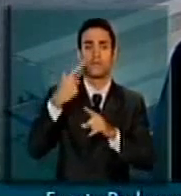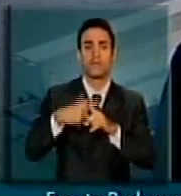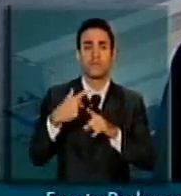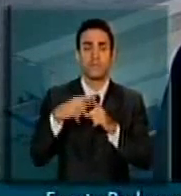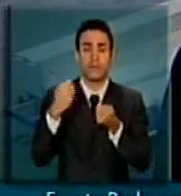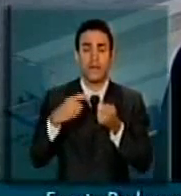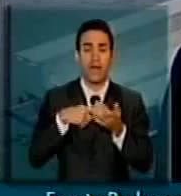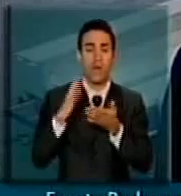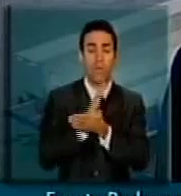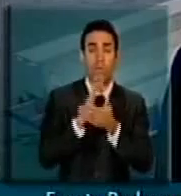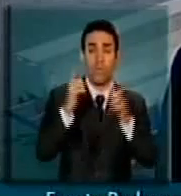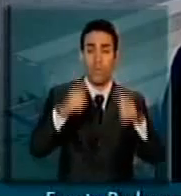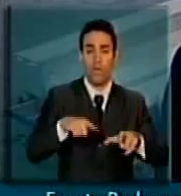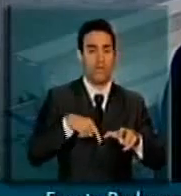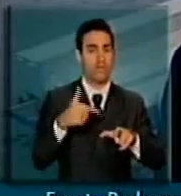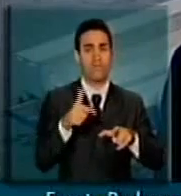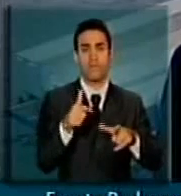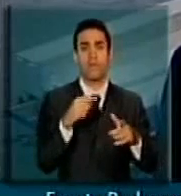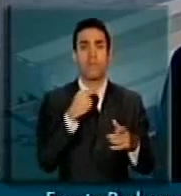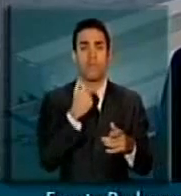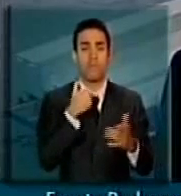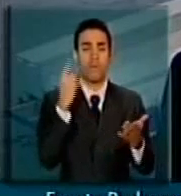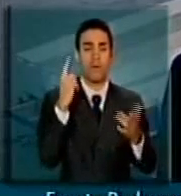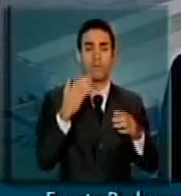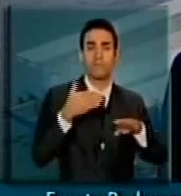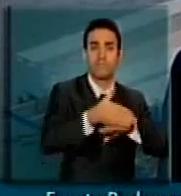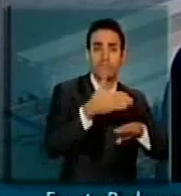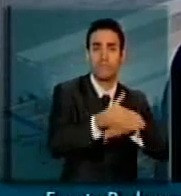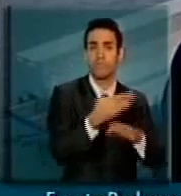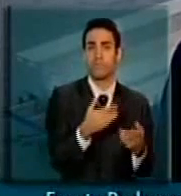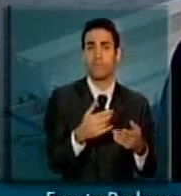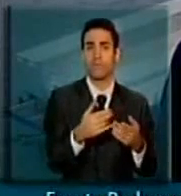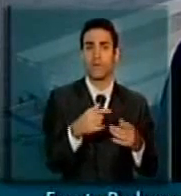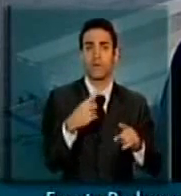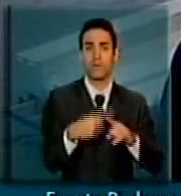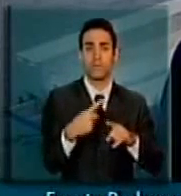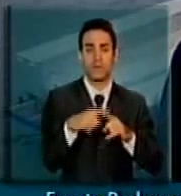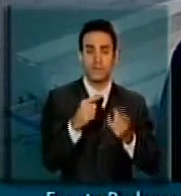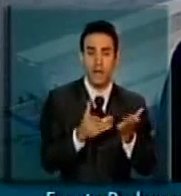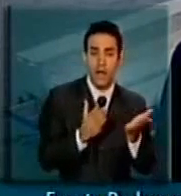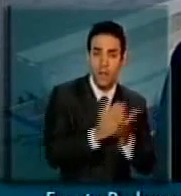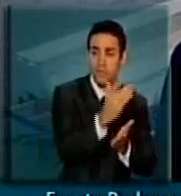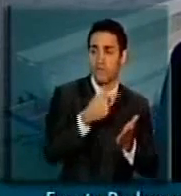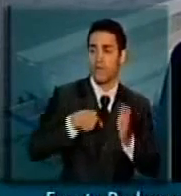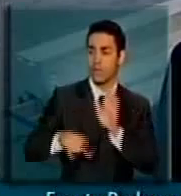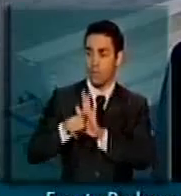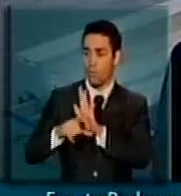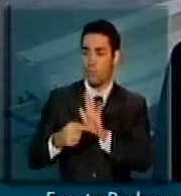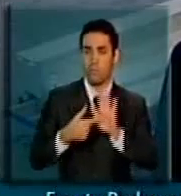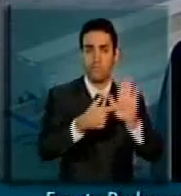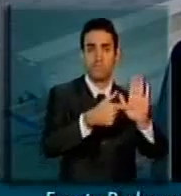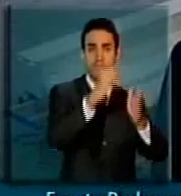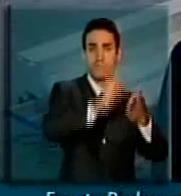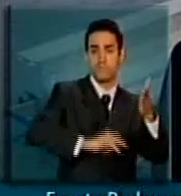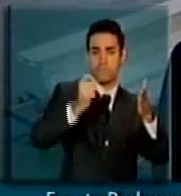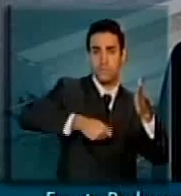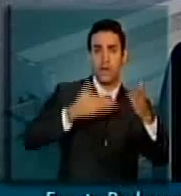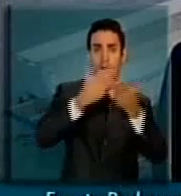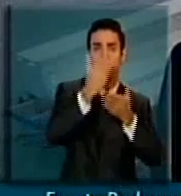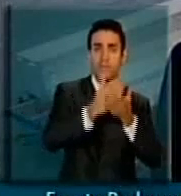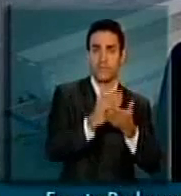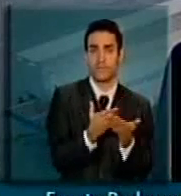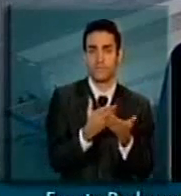licenças ambientais dos empreendimentos e transposições de níveis das barragens. Na navegação de cabotagem,